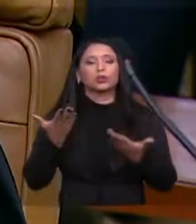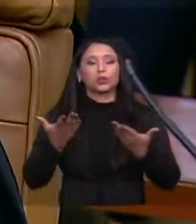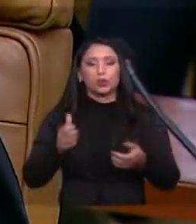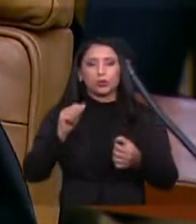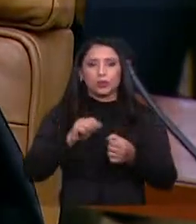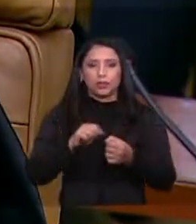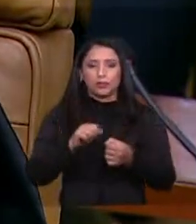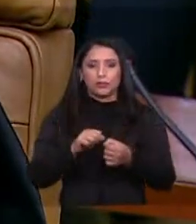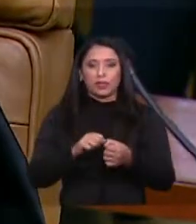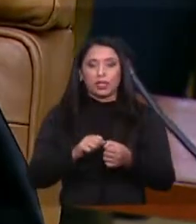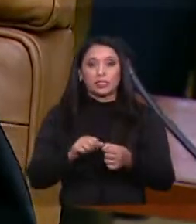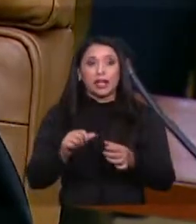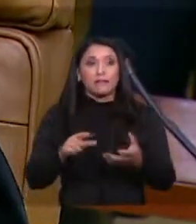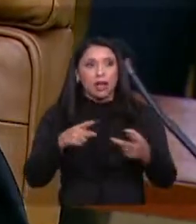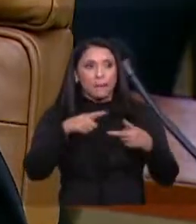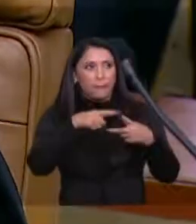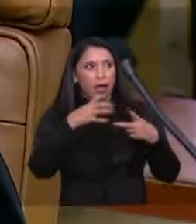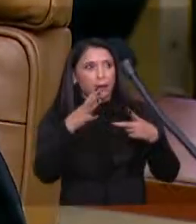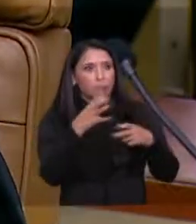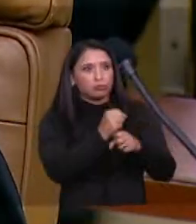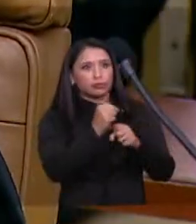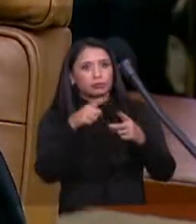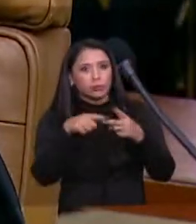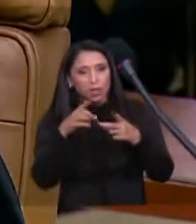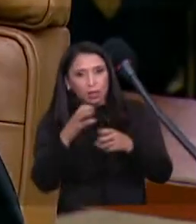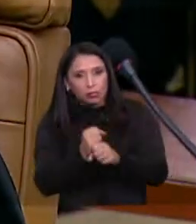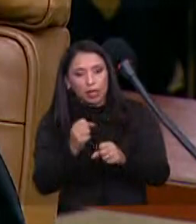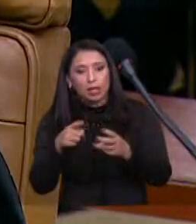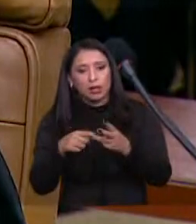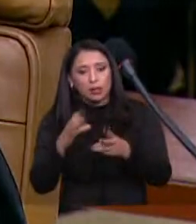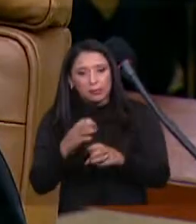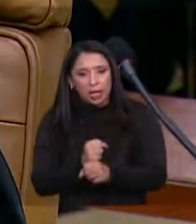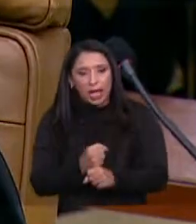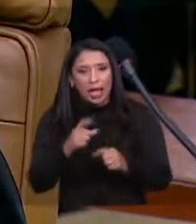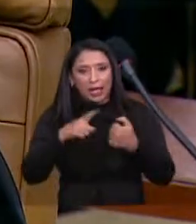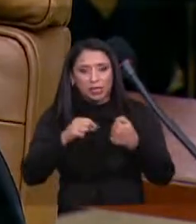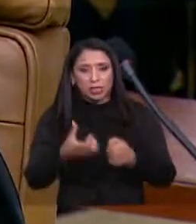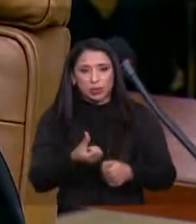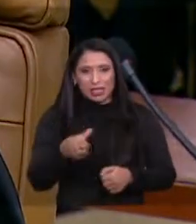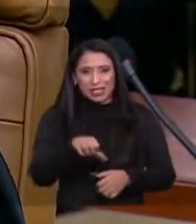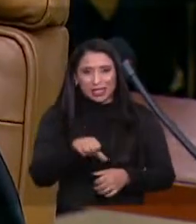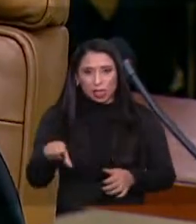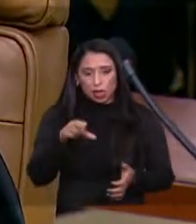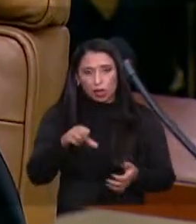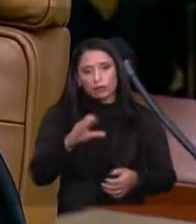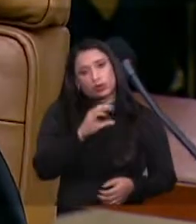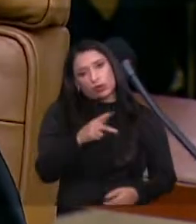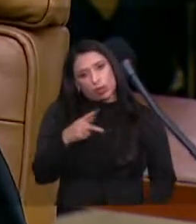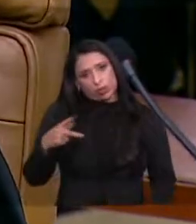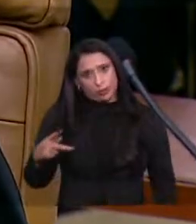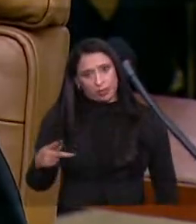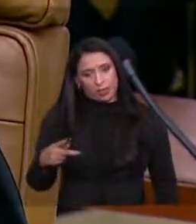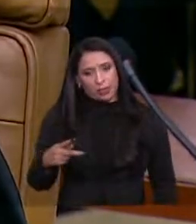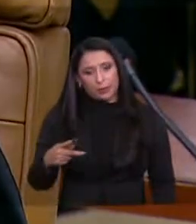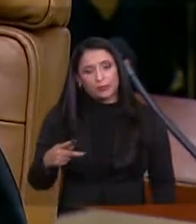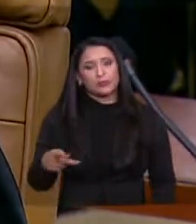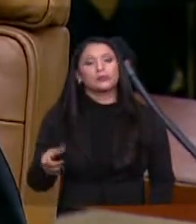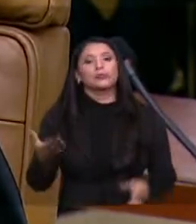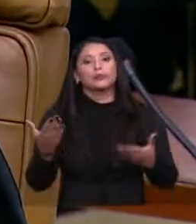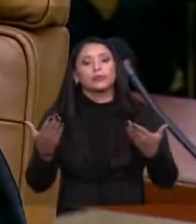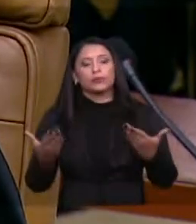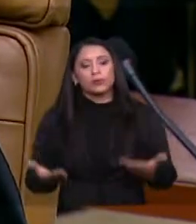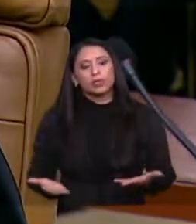desígnios devem ser somados nos termos do artigo 69 do Código Penal assim